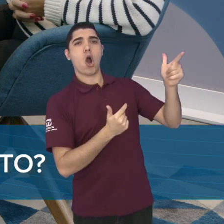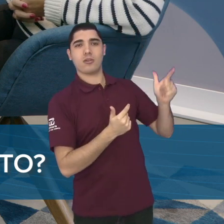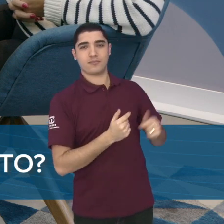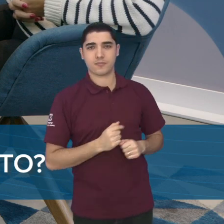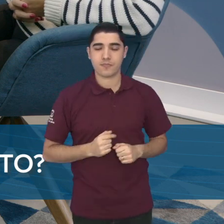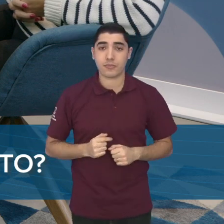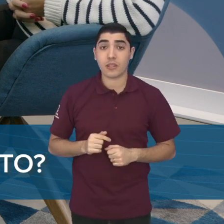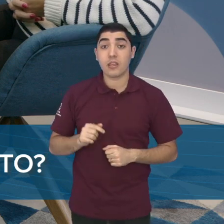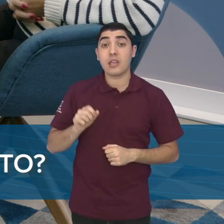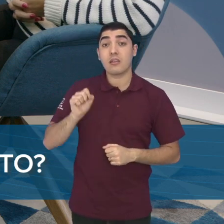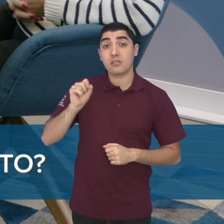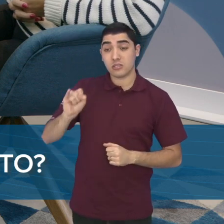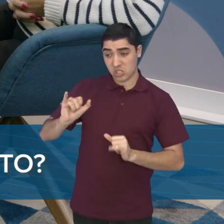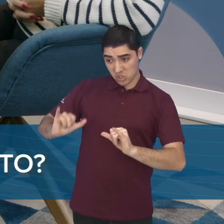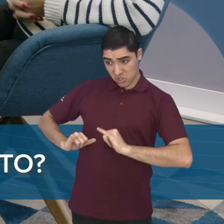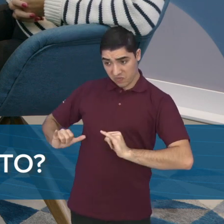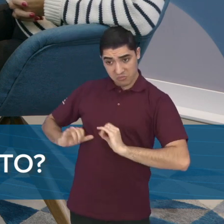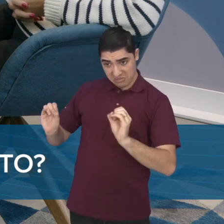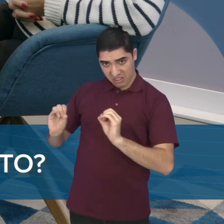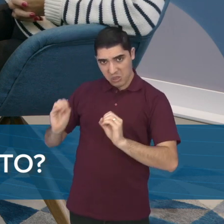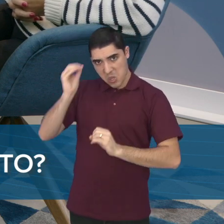não há conhecimento?